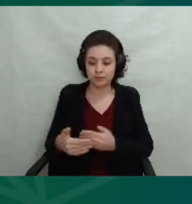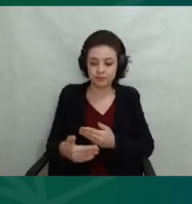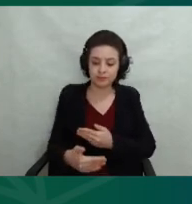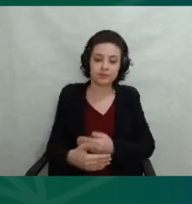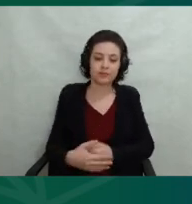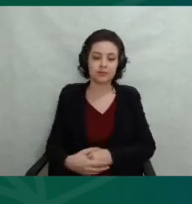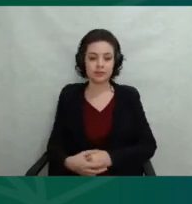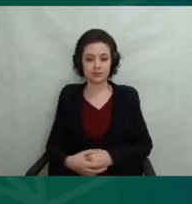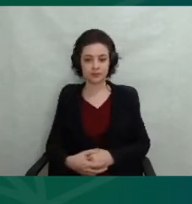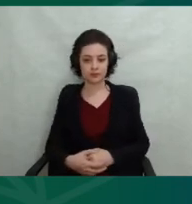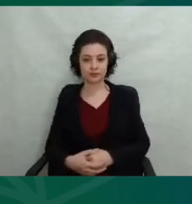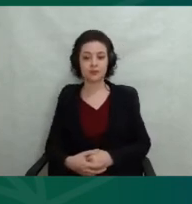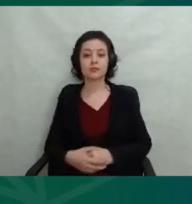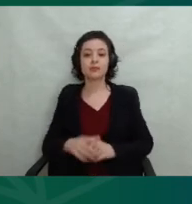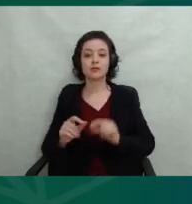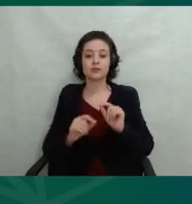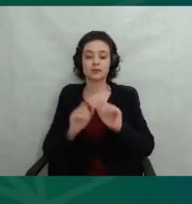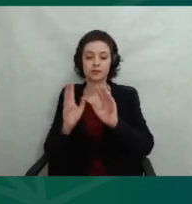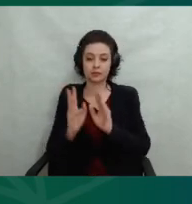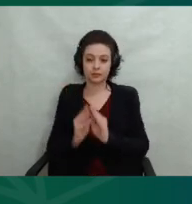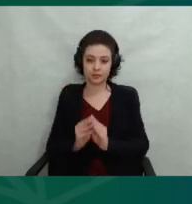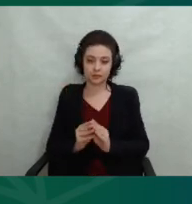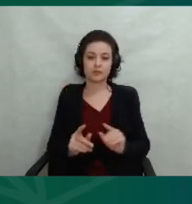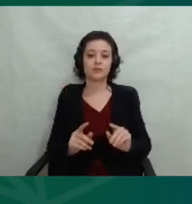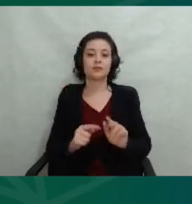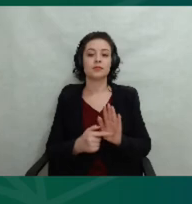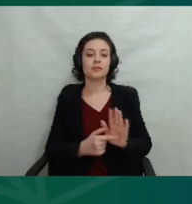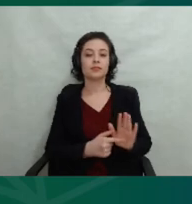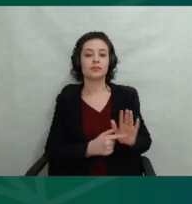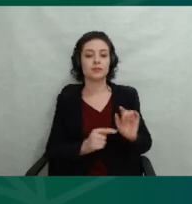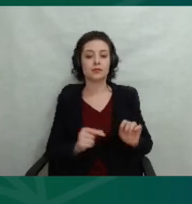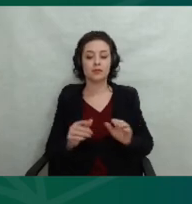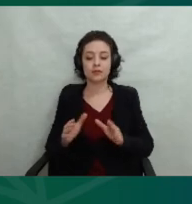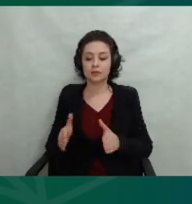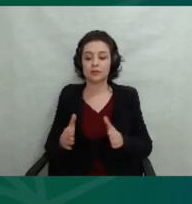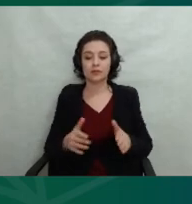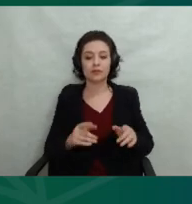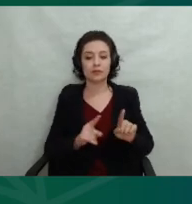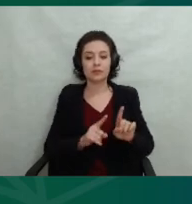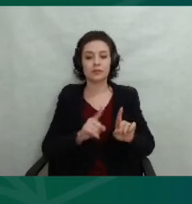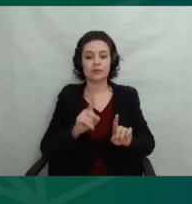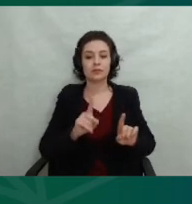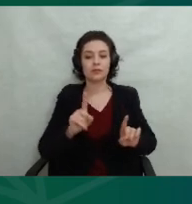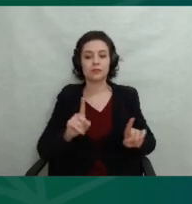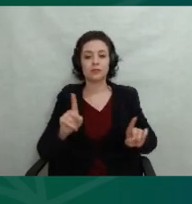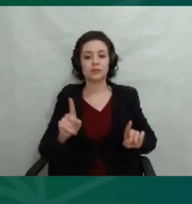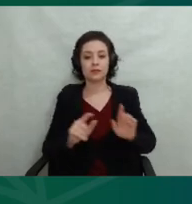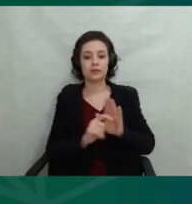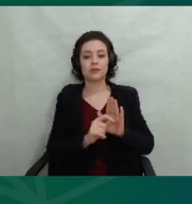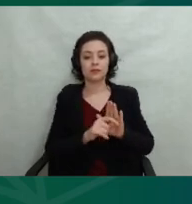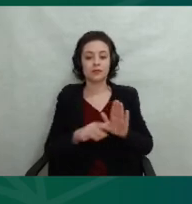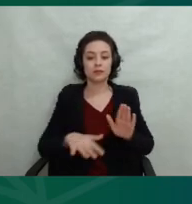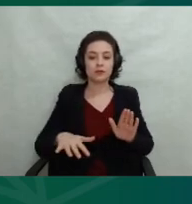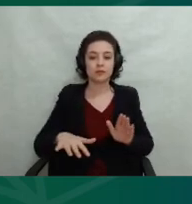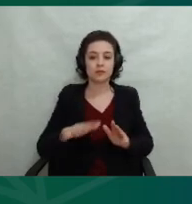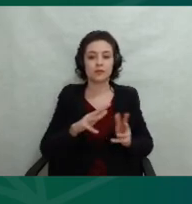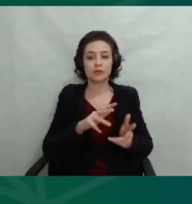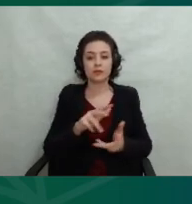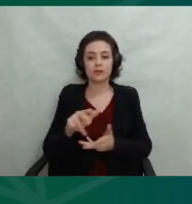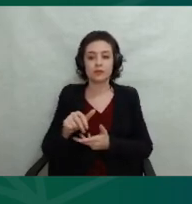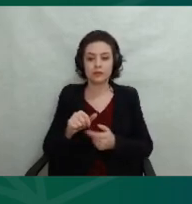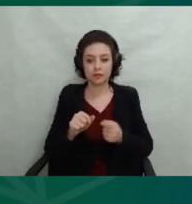revisão bibliográfica, mostra as concentrações mais altas das drogas ilícitas ao redor do mundo, esse nosso trabalho, mas